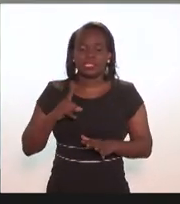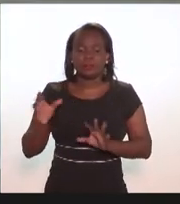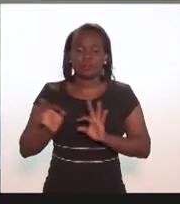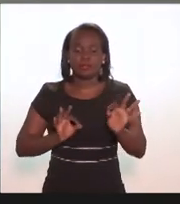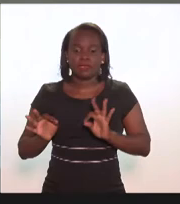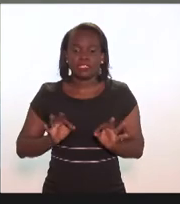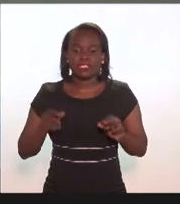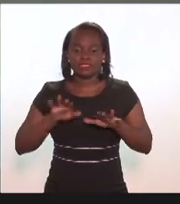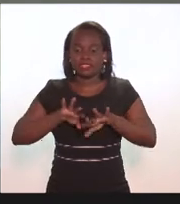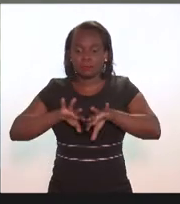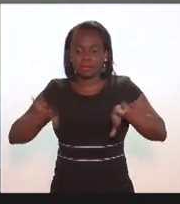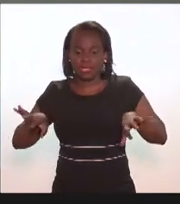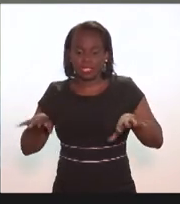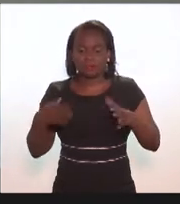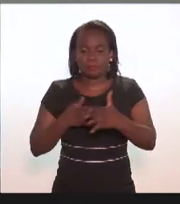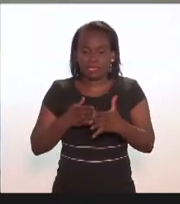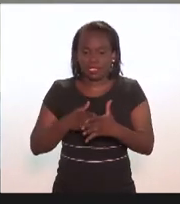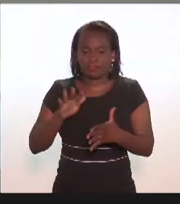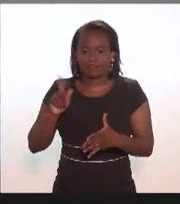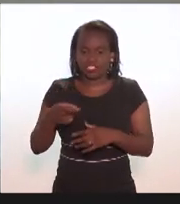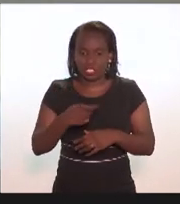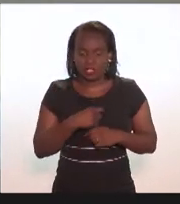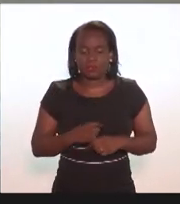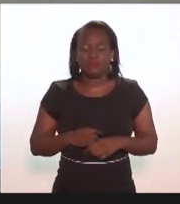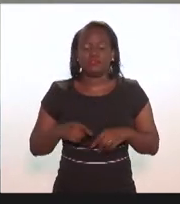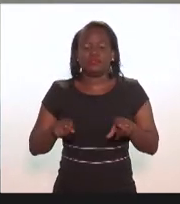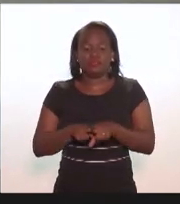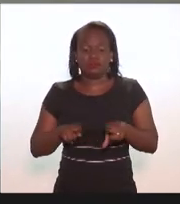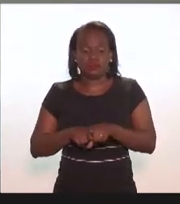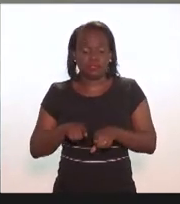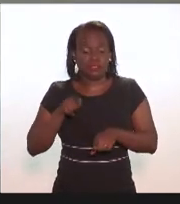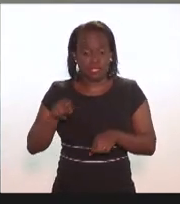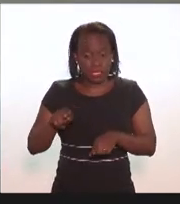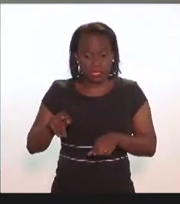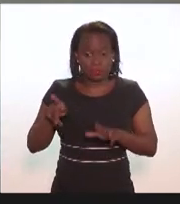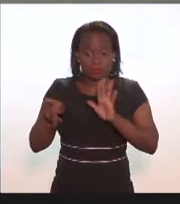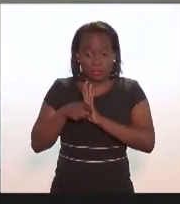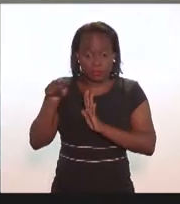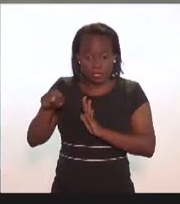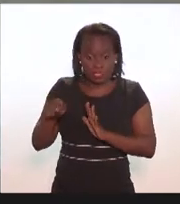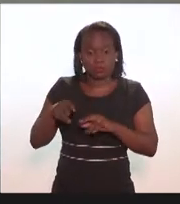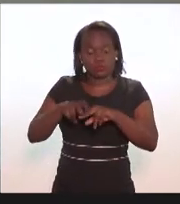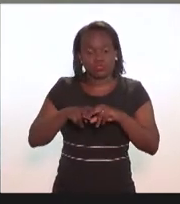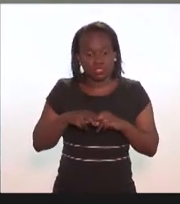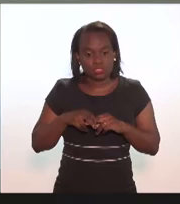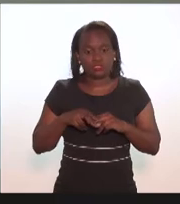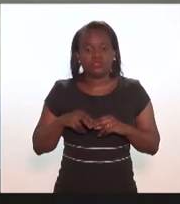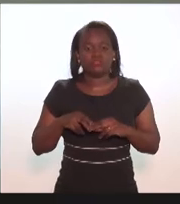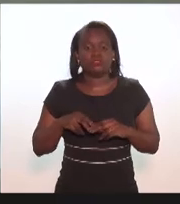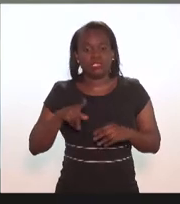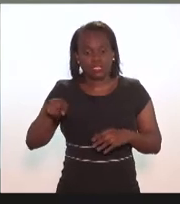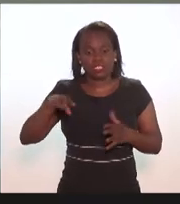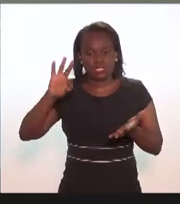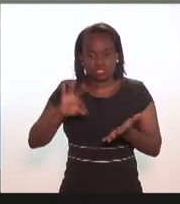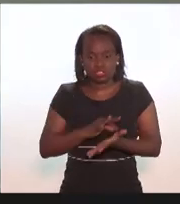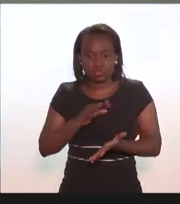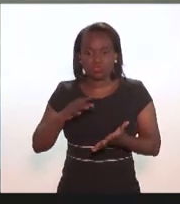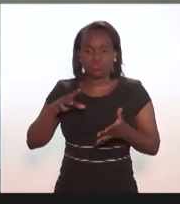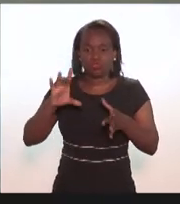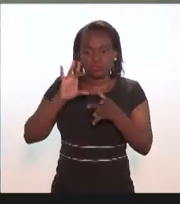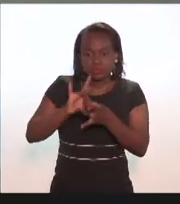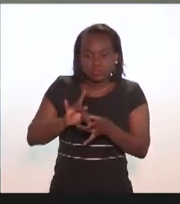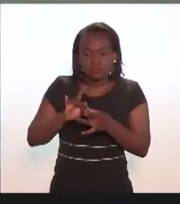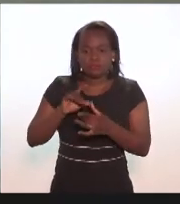em separado de barreiras fiscais. E, nesse caso específico, por isso que a gente assinou convênio com a Polícia